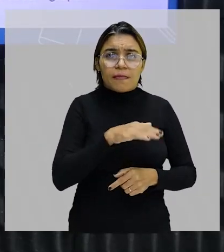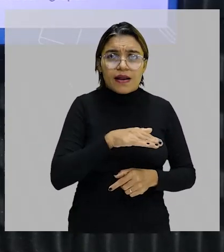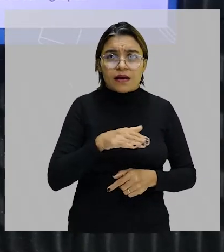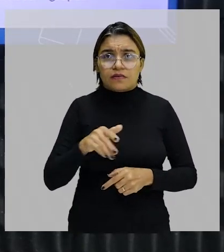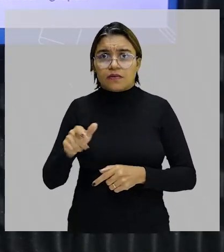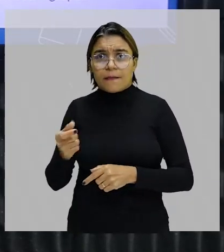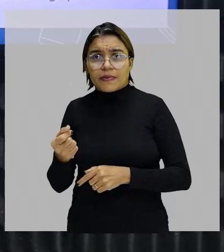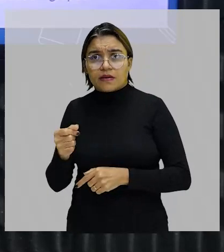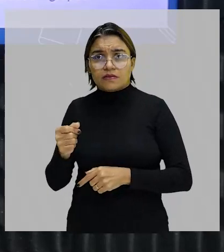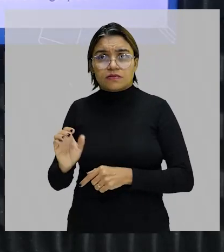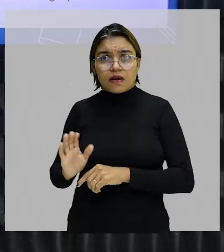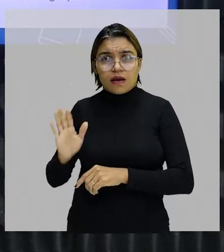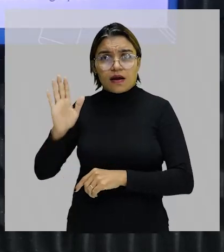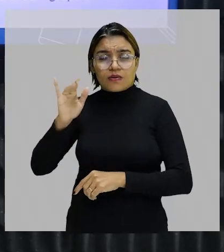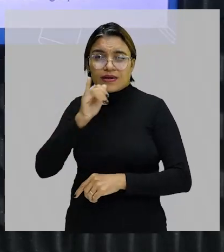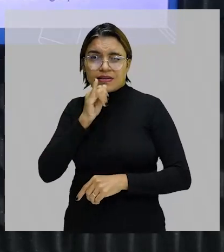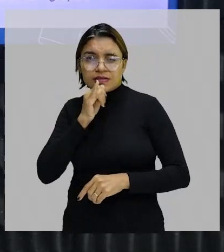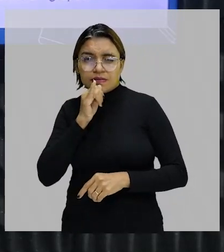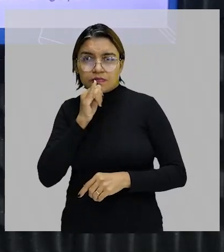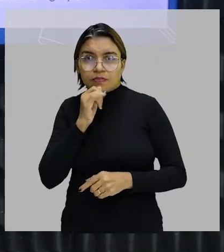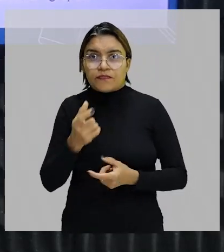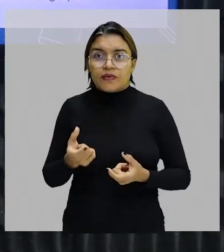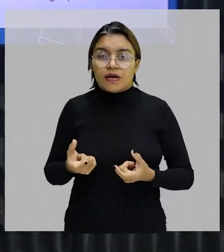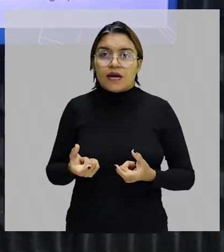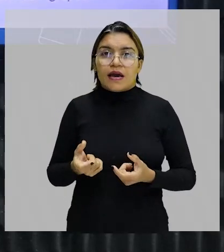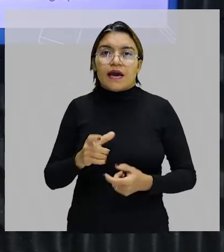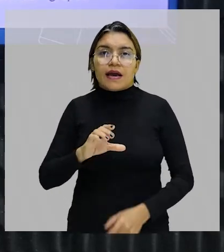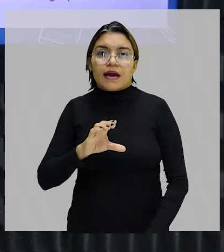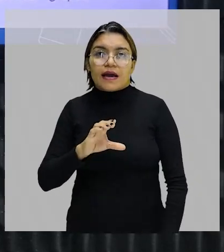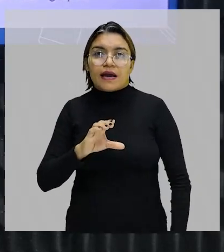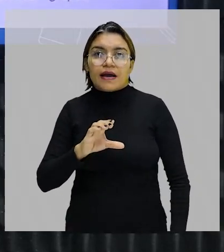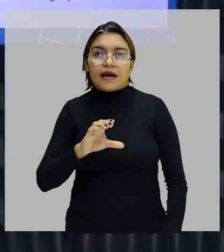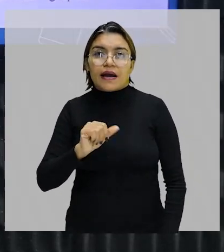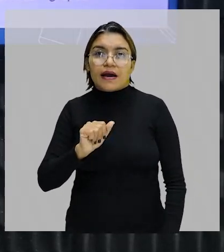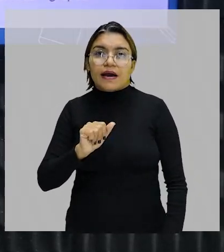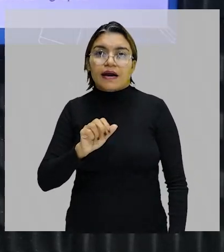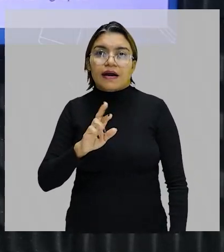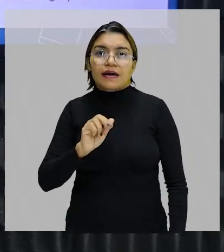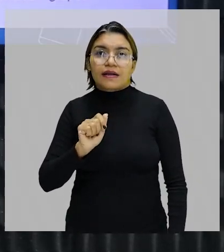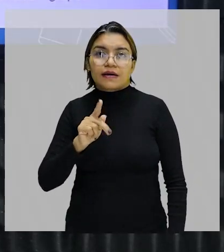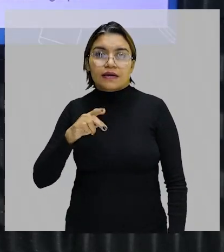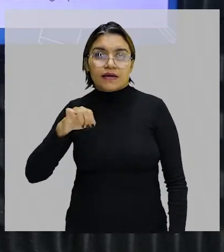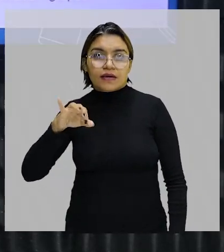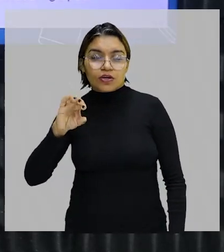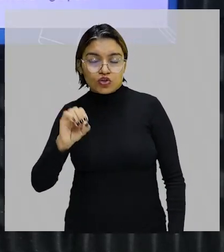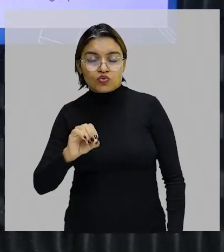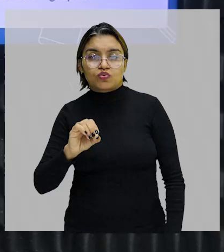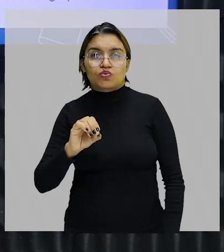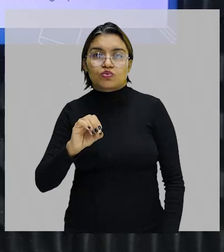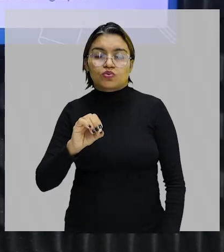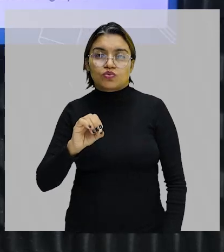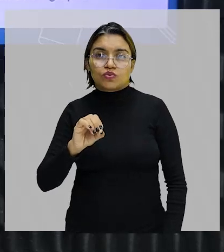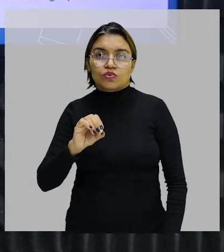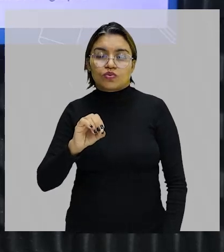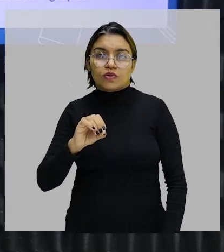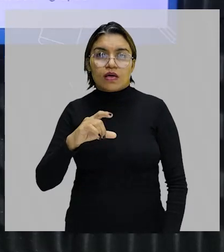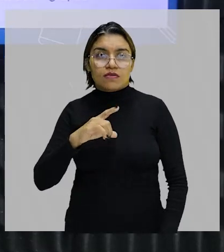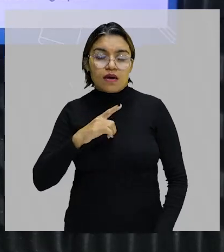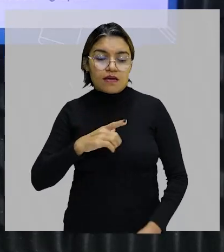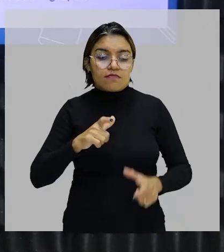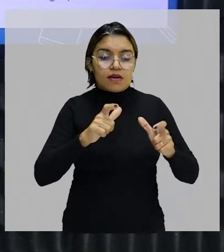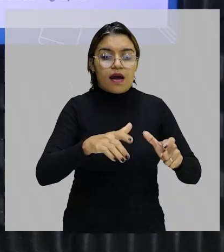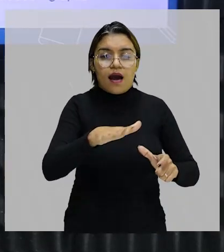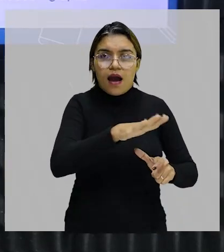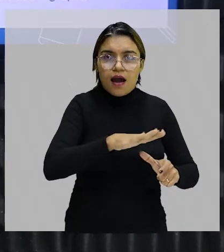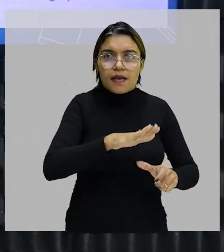exemplo, vou citar um exemplo prático, Caranguejo. Tem uma área da litorânea onde o caranguejo ele custa R$ 40, mas vai ter outra área da litorânea onde o caranguejo custa 70.